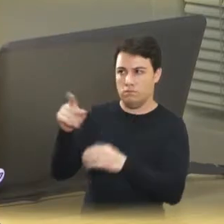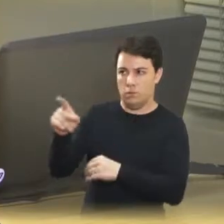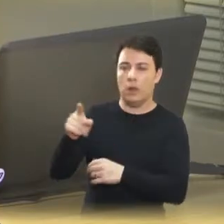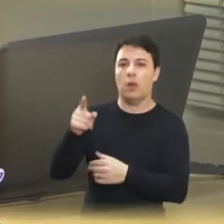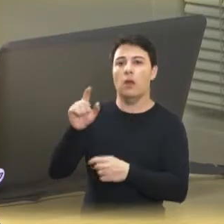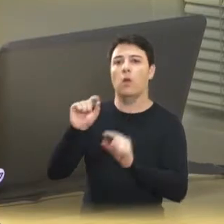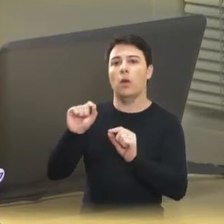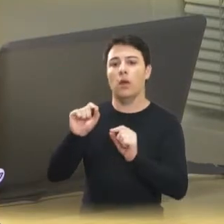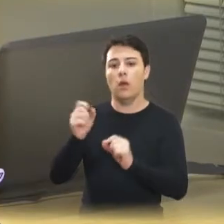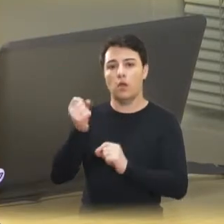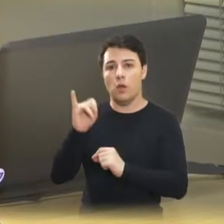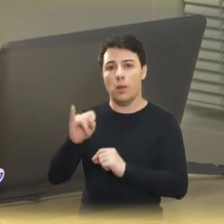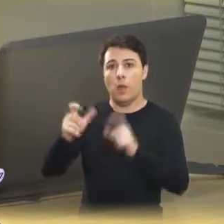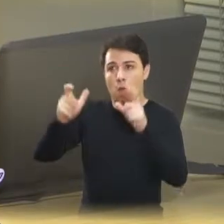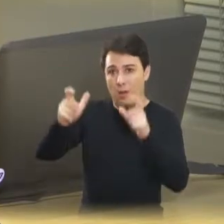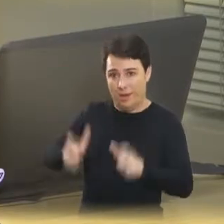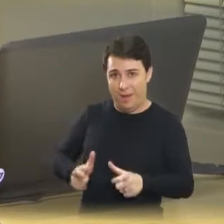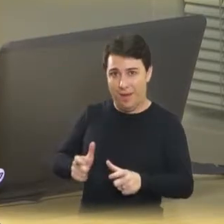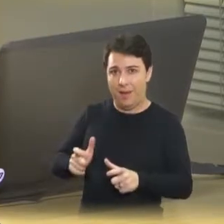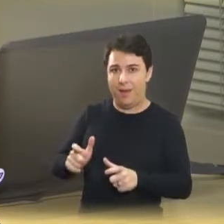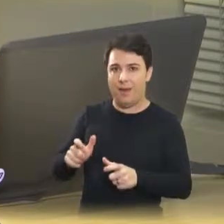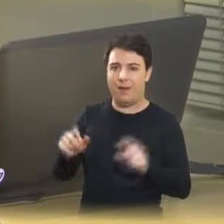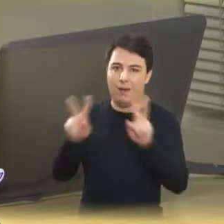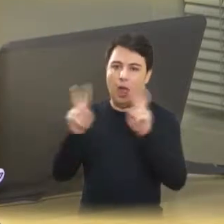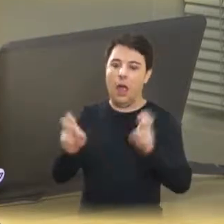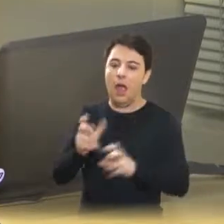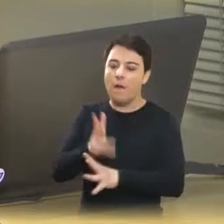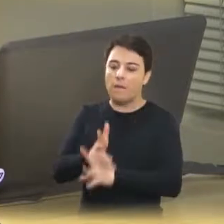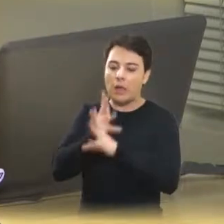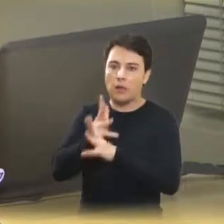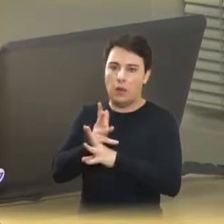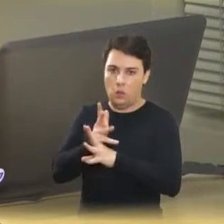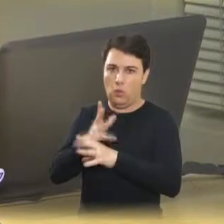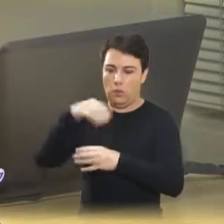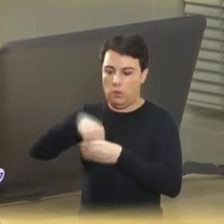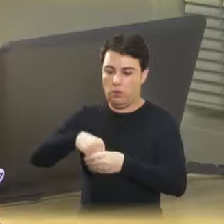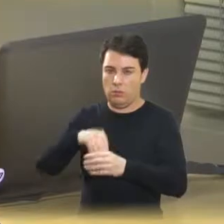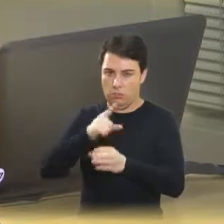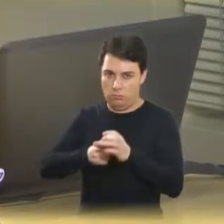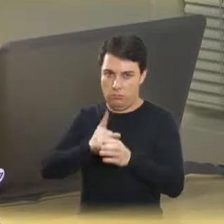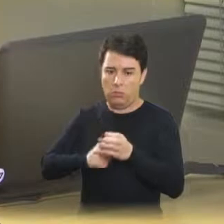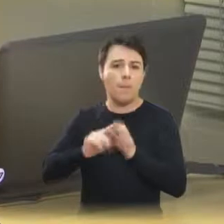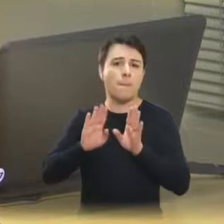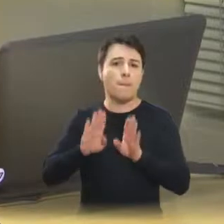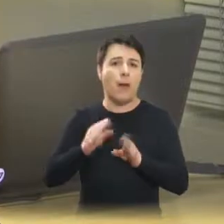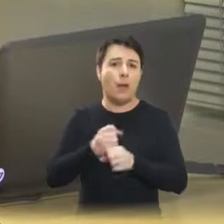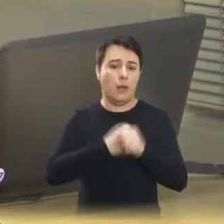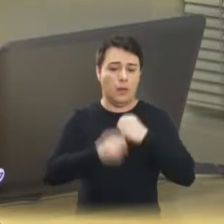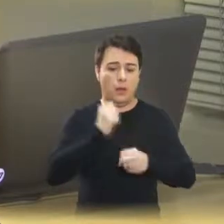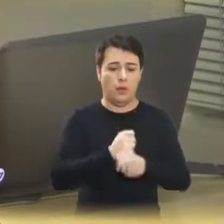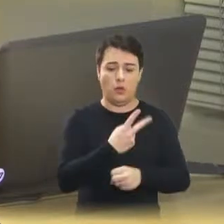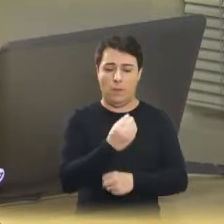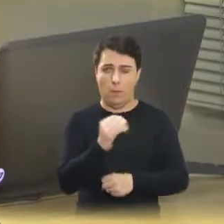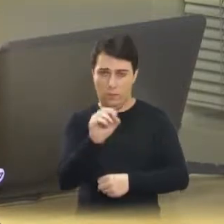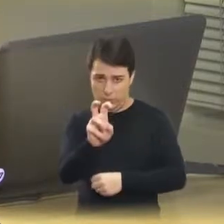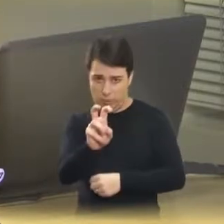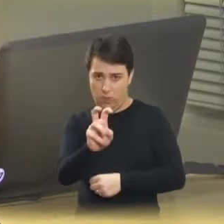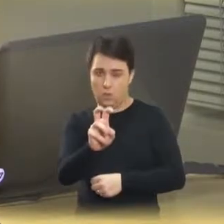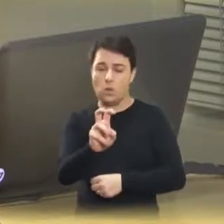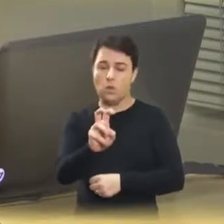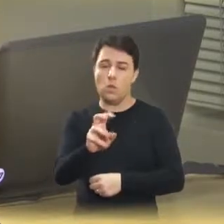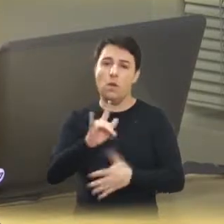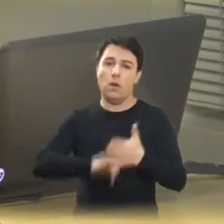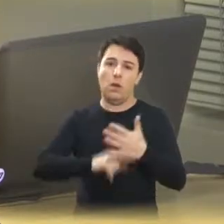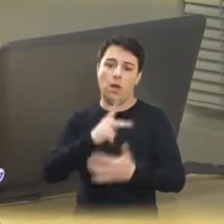questão de ocupação de vazio urbano. Mas uma questão que é fato, que do plano de diretor de 2005 para cá,